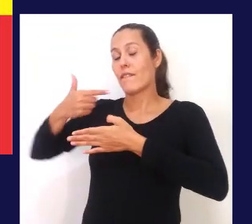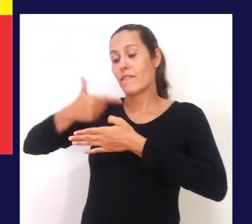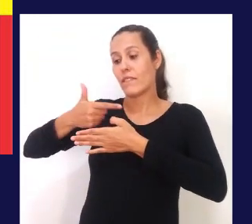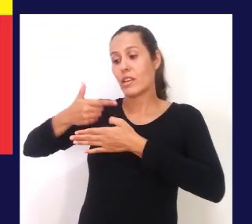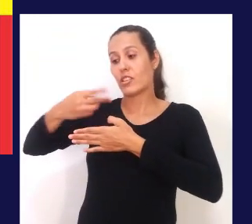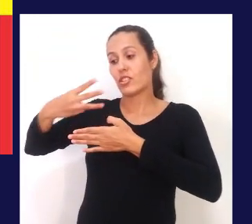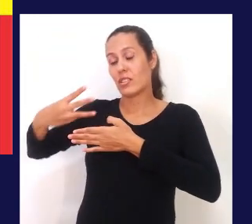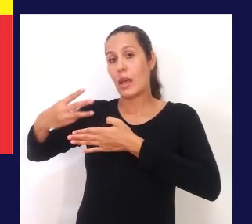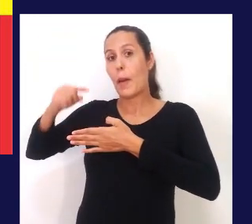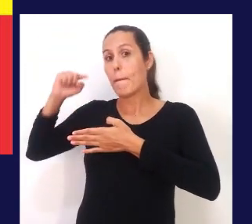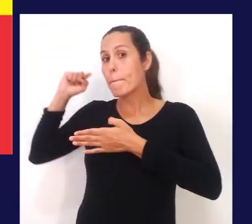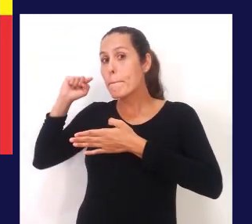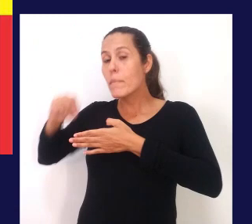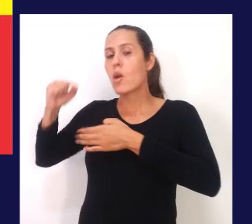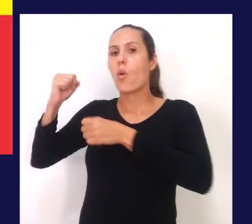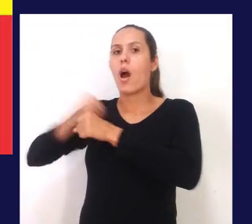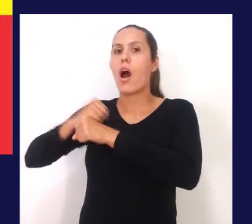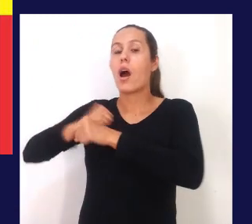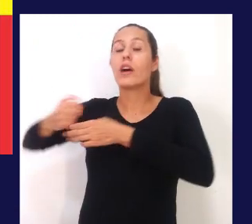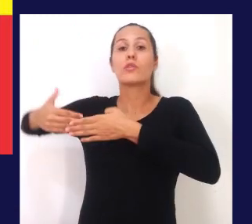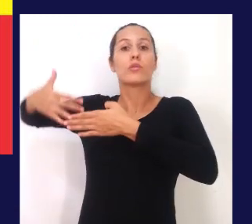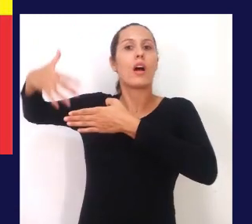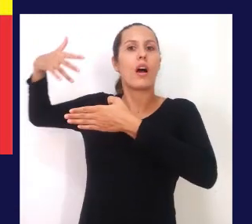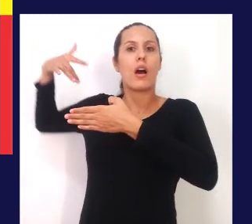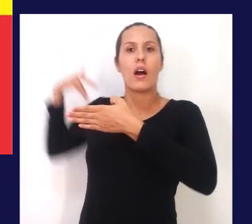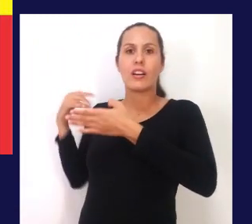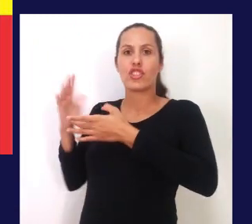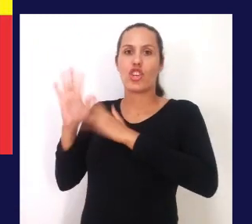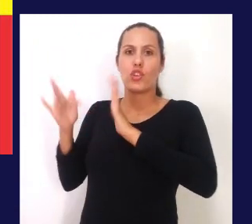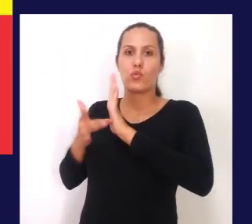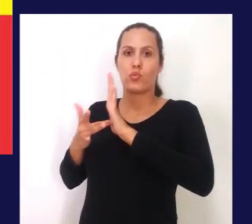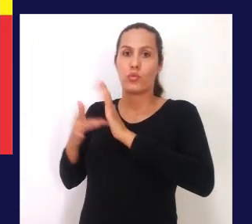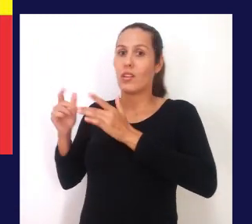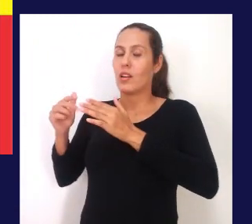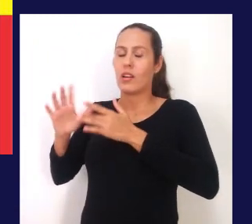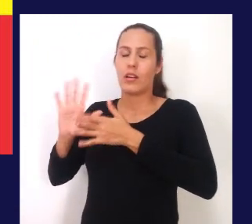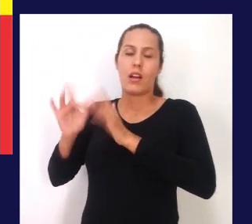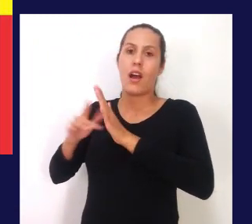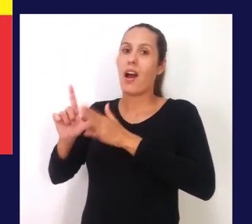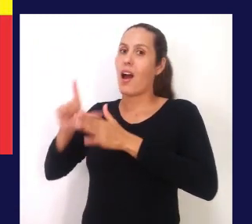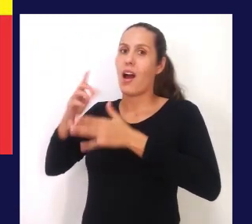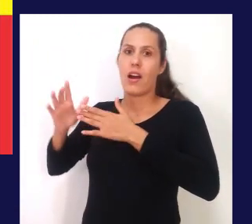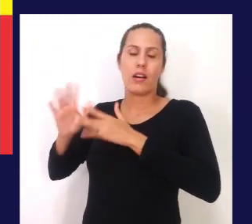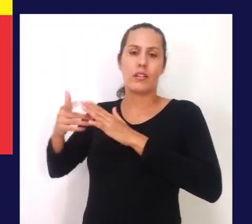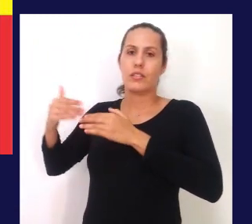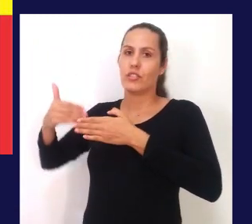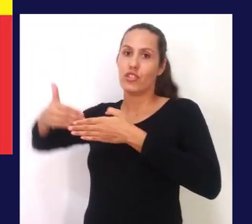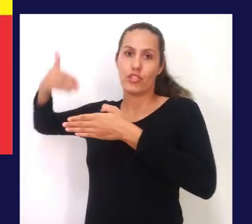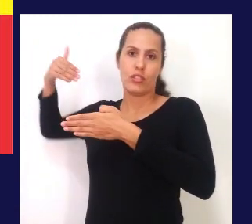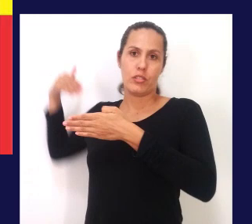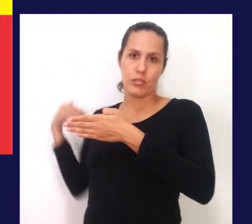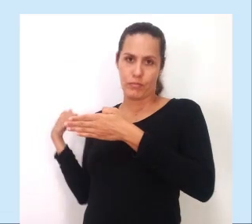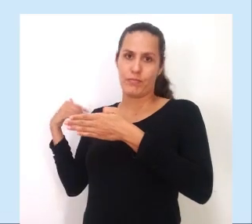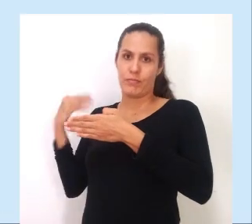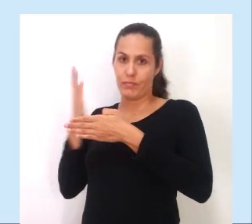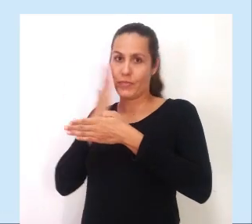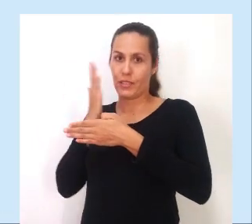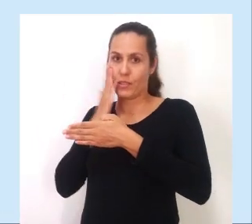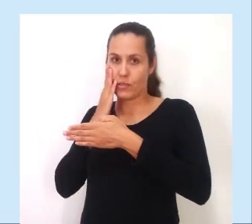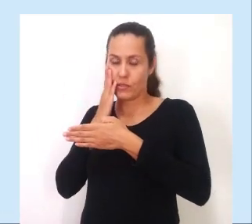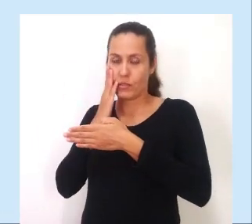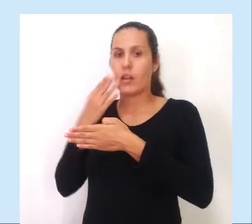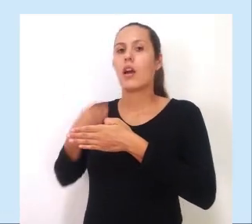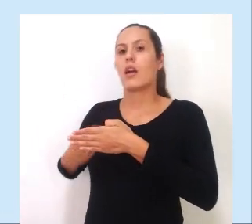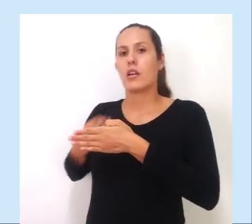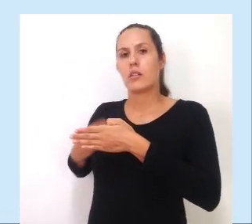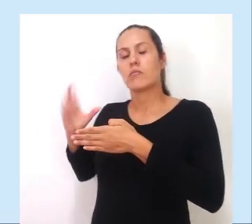Cristo. Mas a gente tem 23 mil anos atrás, né? Quando eu falo 23 mil anos atrás, é